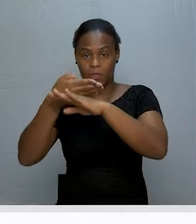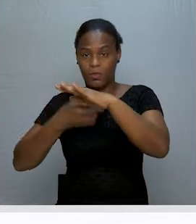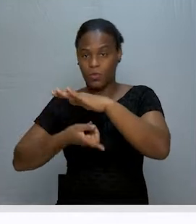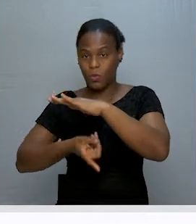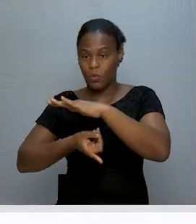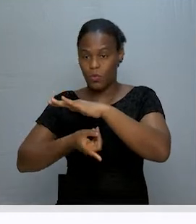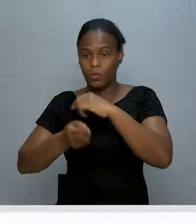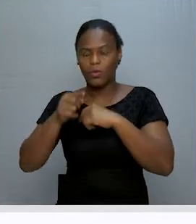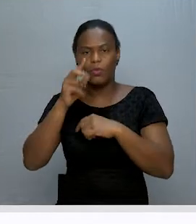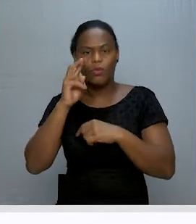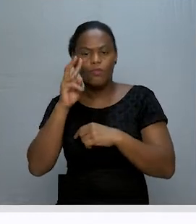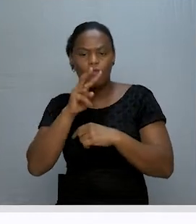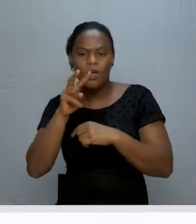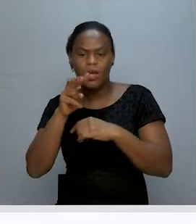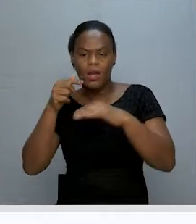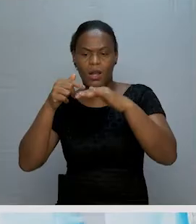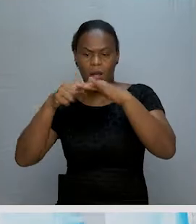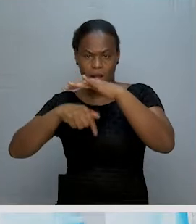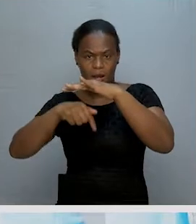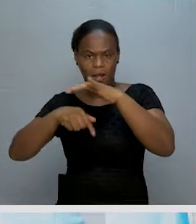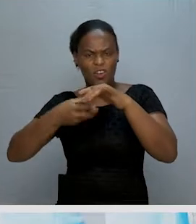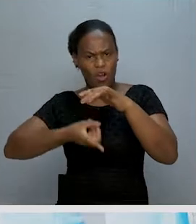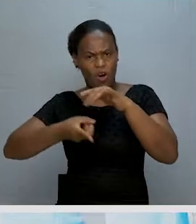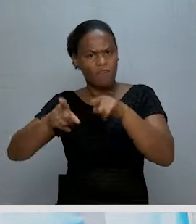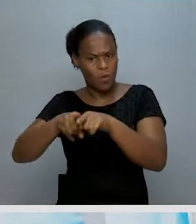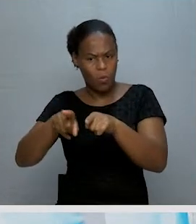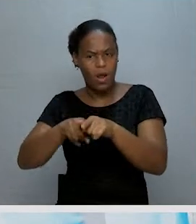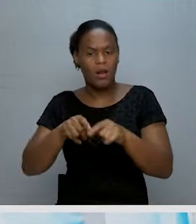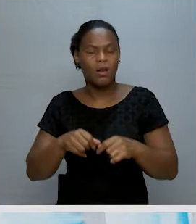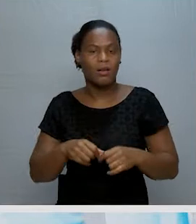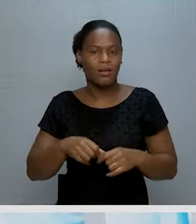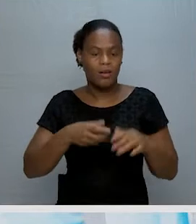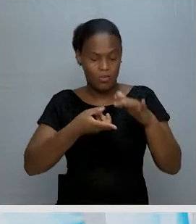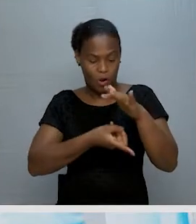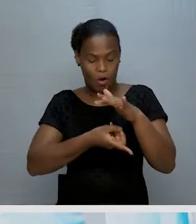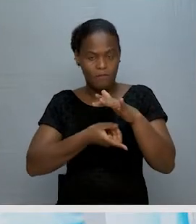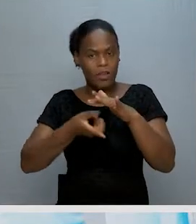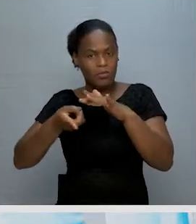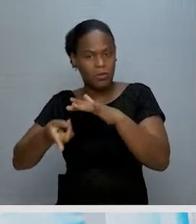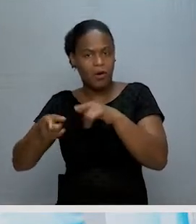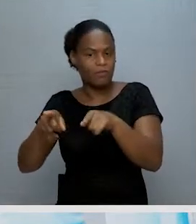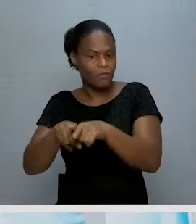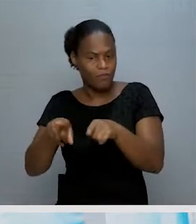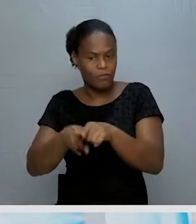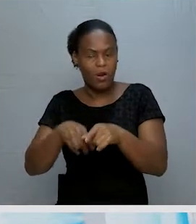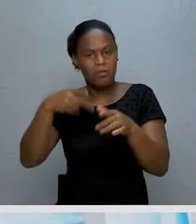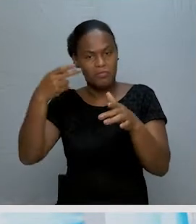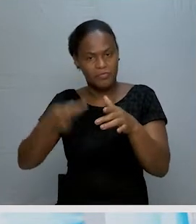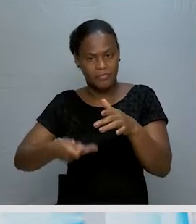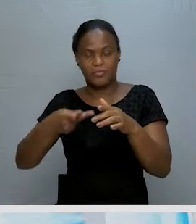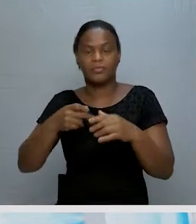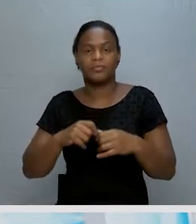7 nonos. Reparam que os denominadores são iguais? O denominador 9 é igual em todas